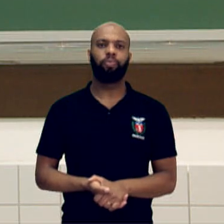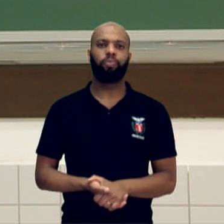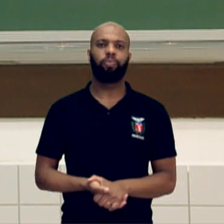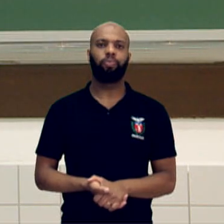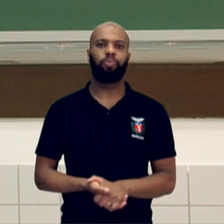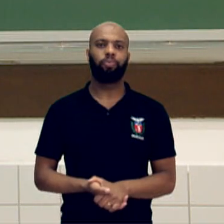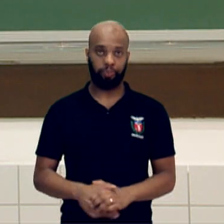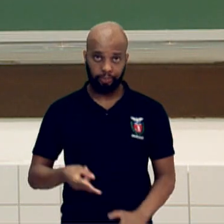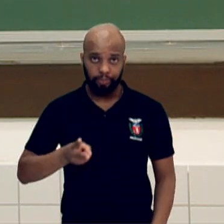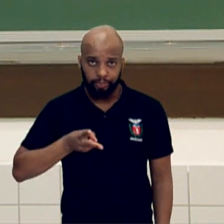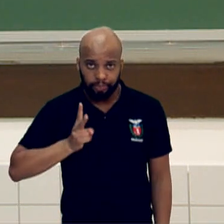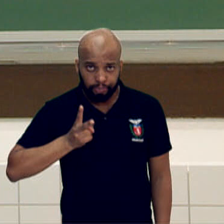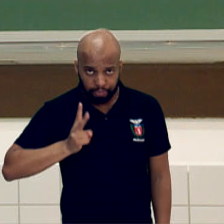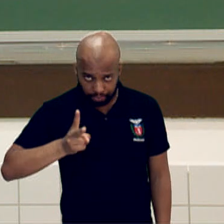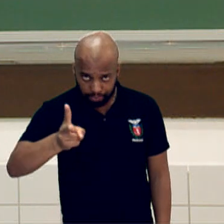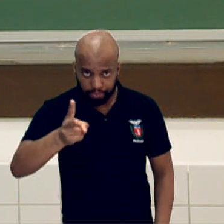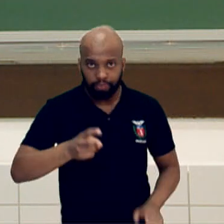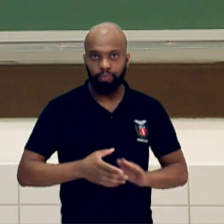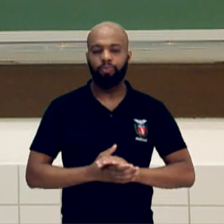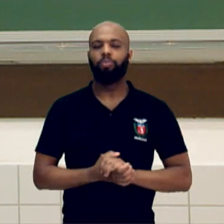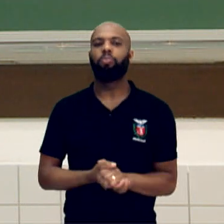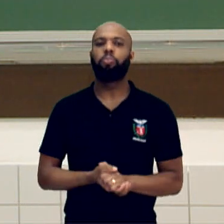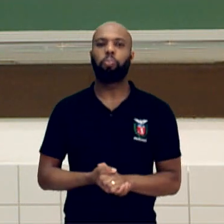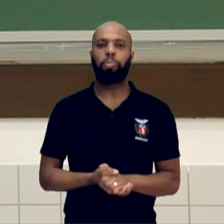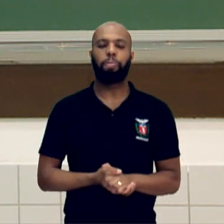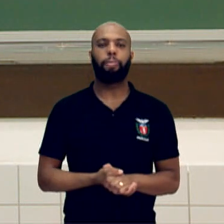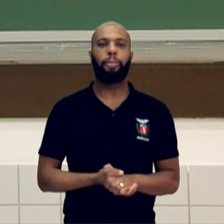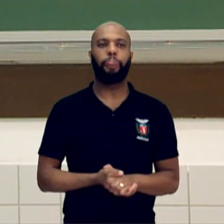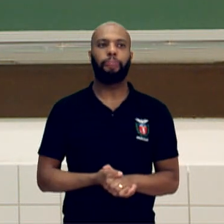Entonces, seguimos y continuamos ahí, ¿no?